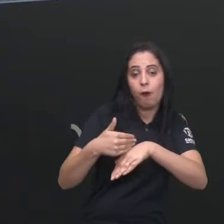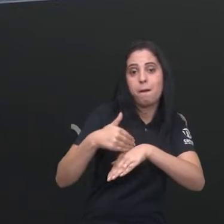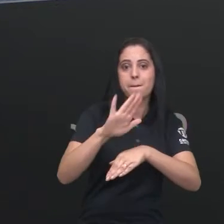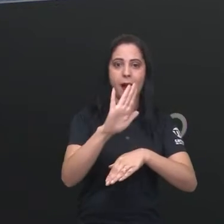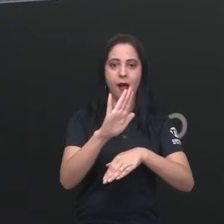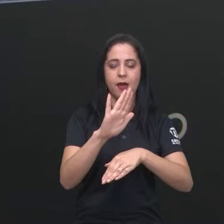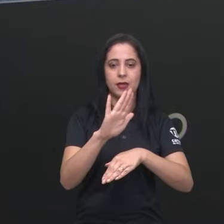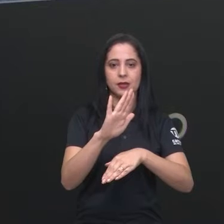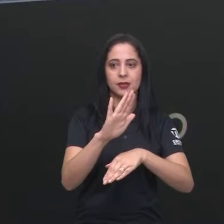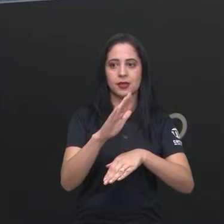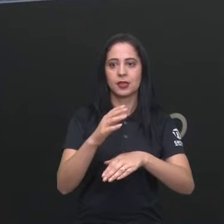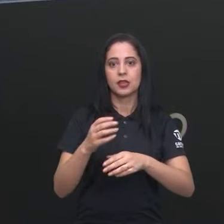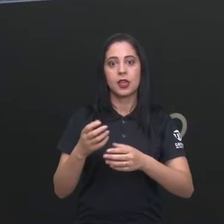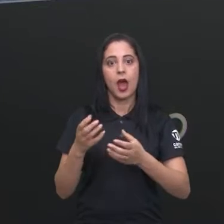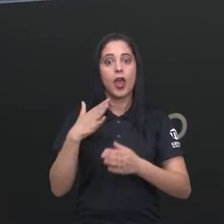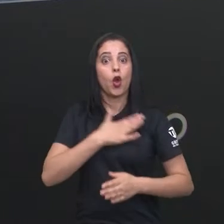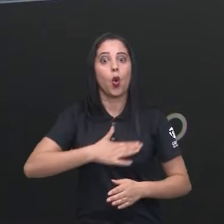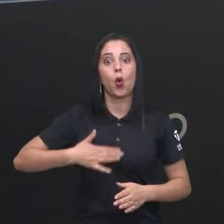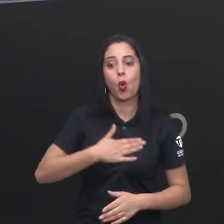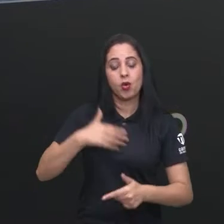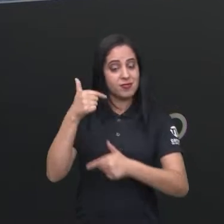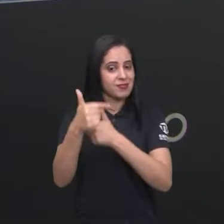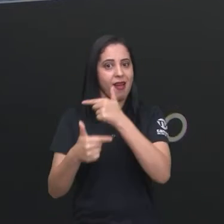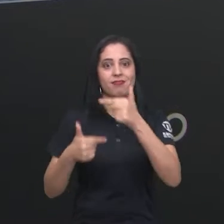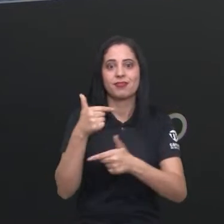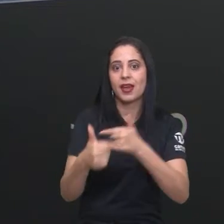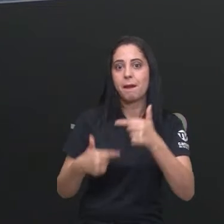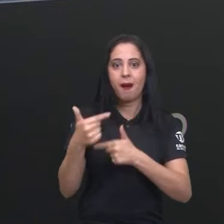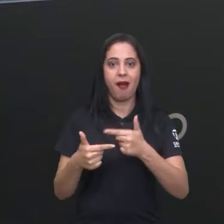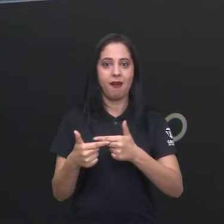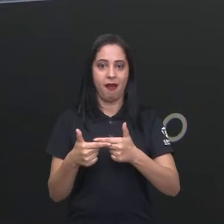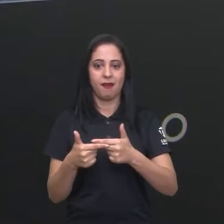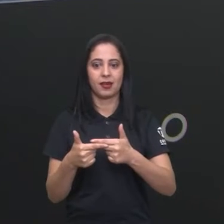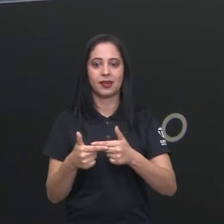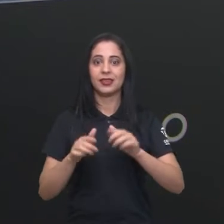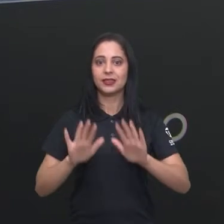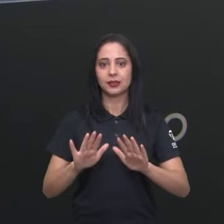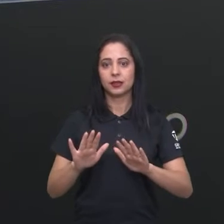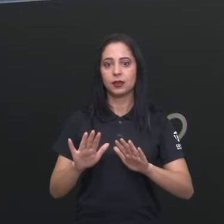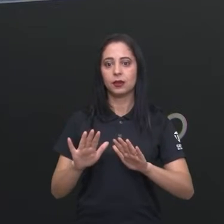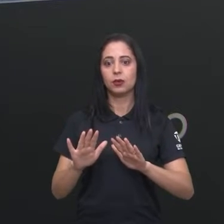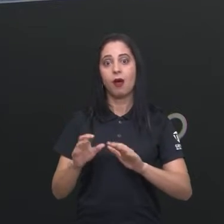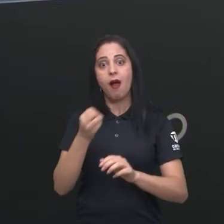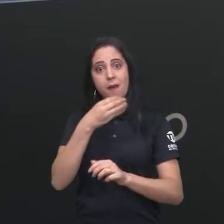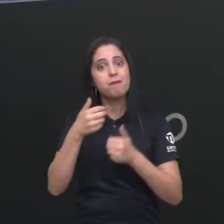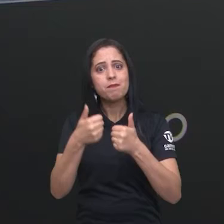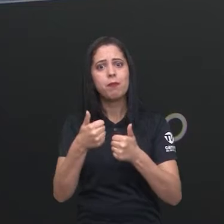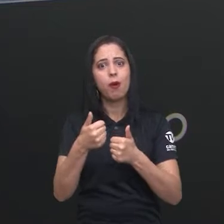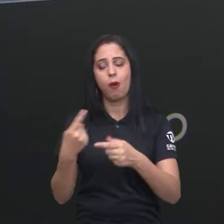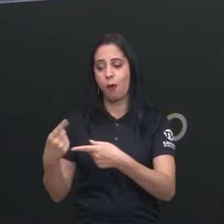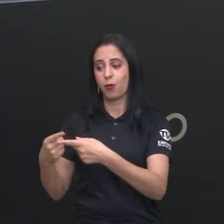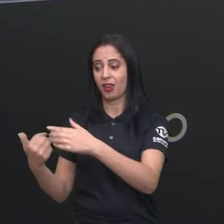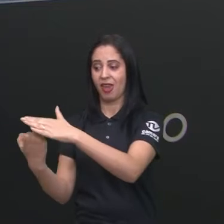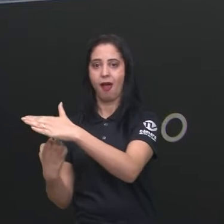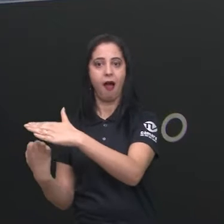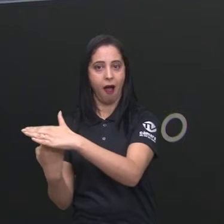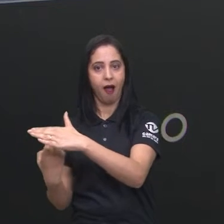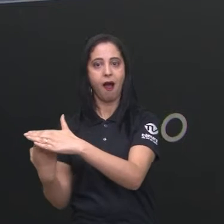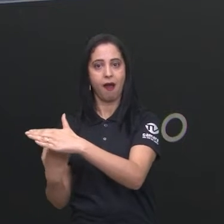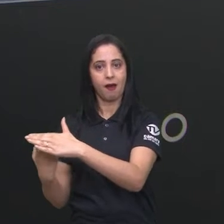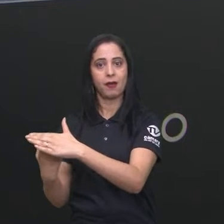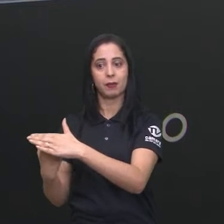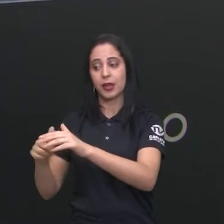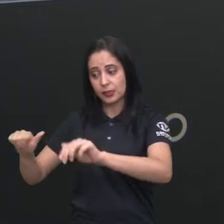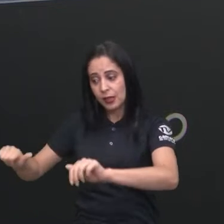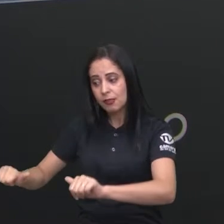começa a fazer parte da empresa com um propósito de vida muito forte, um sentido de vida. E com isso, realmente, a empresa tem uma